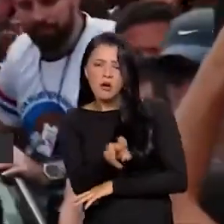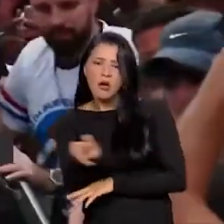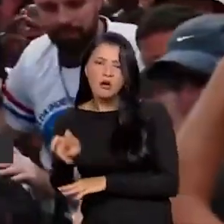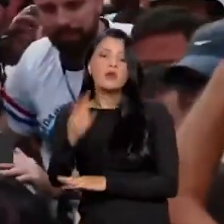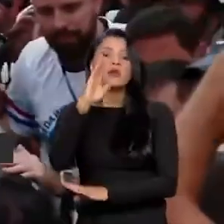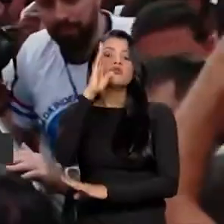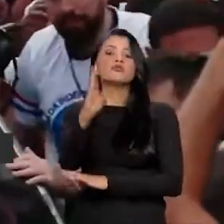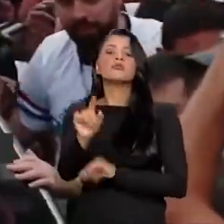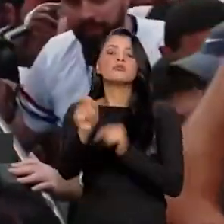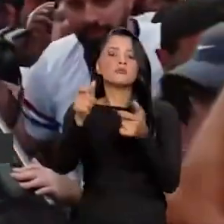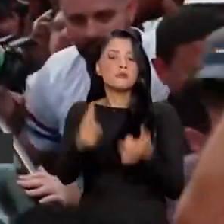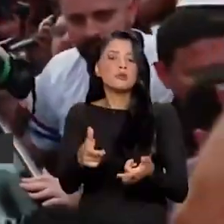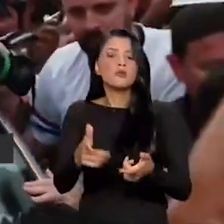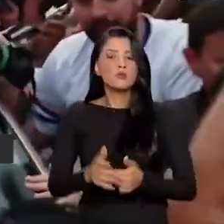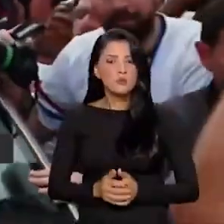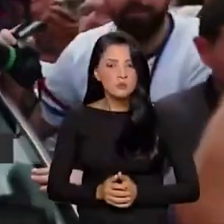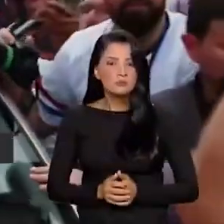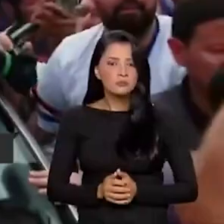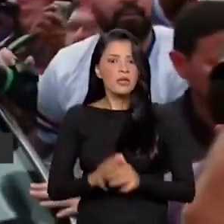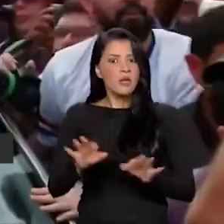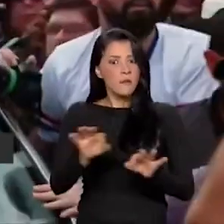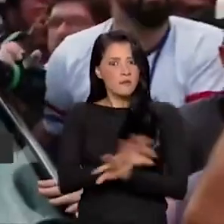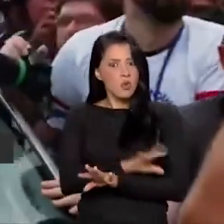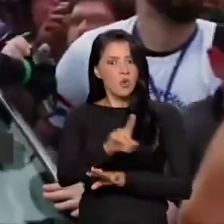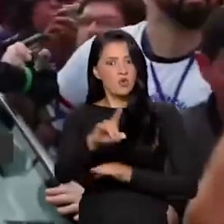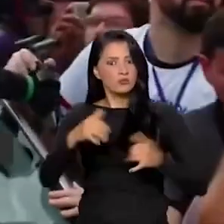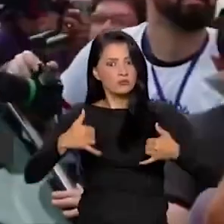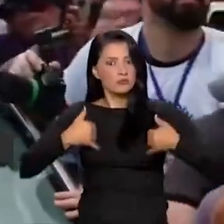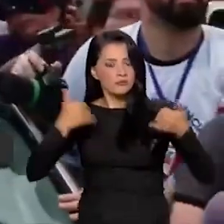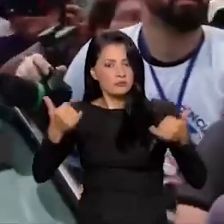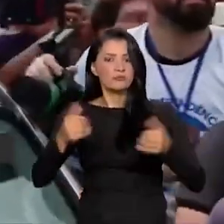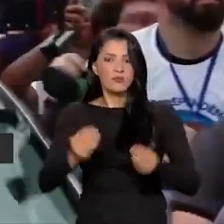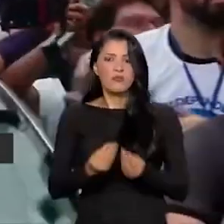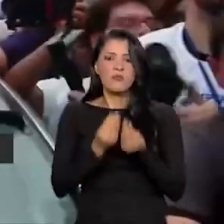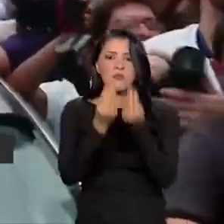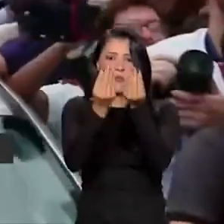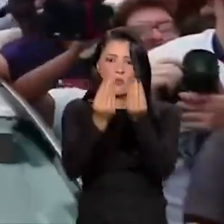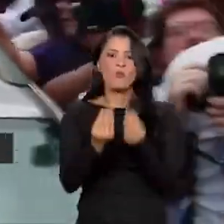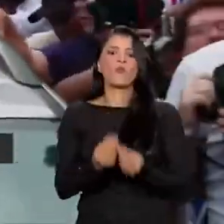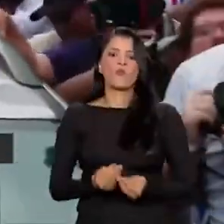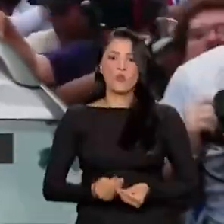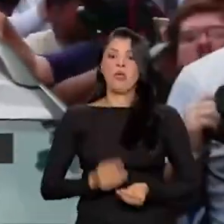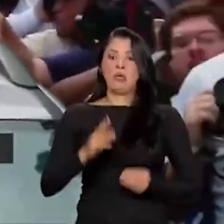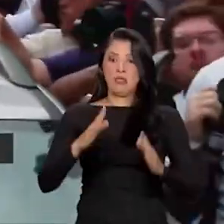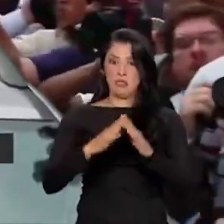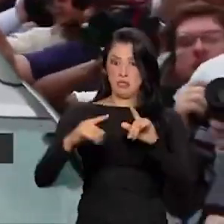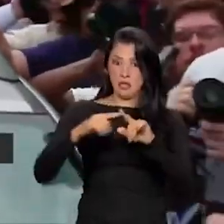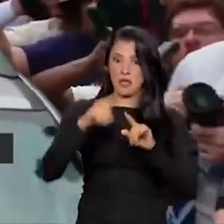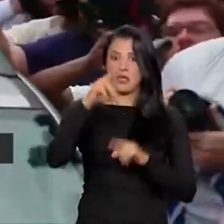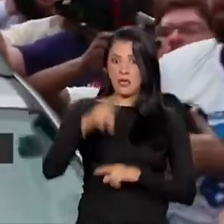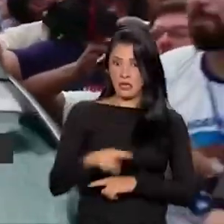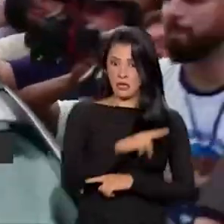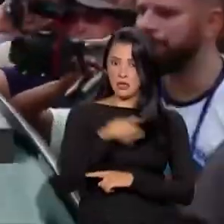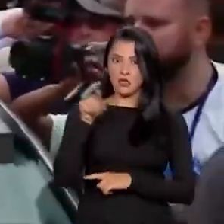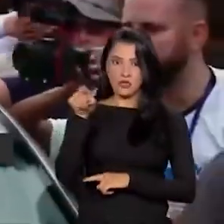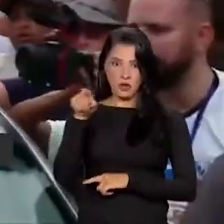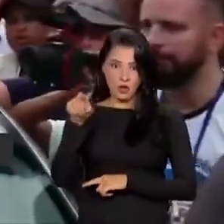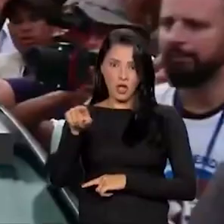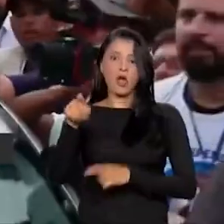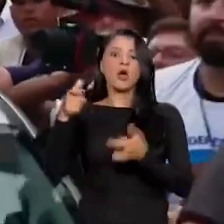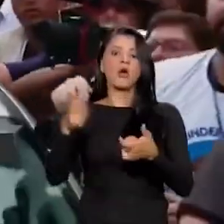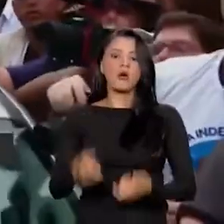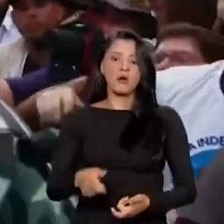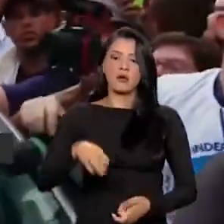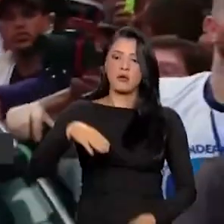em direção, após uma celebração de uma missa, na Igreja Matriz de Cachoeira.